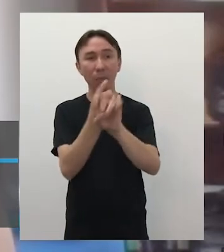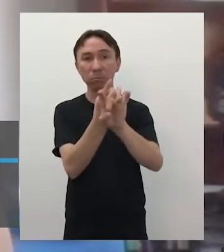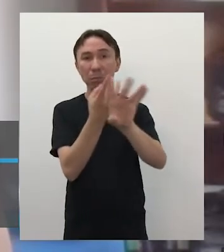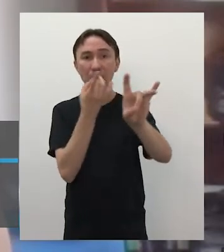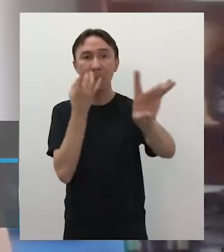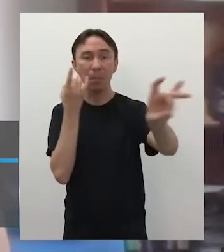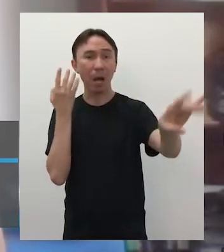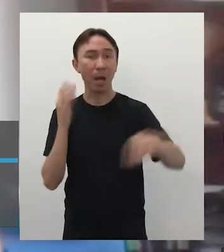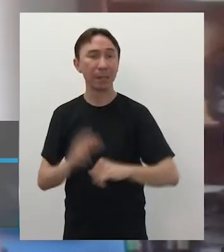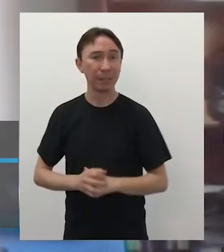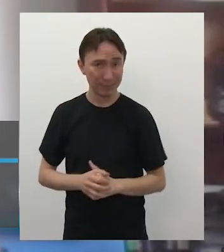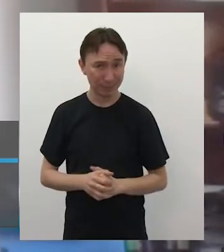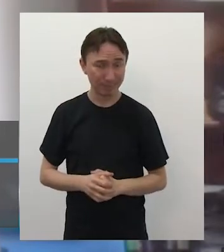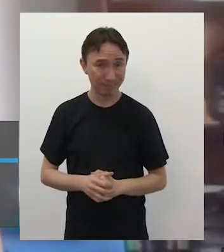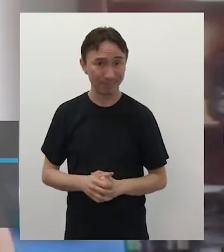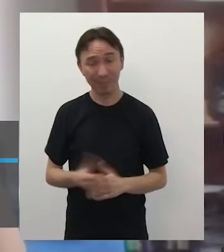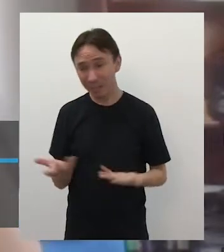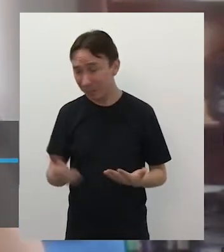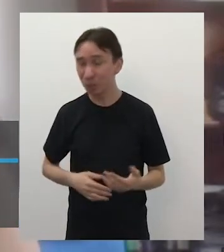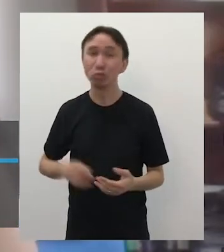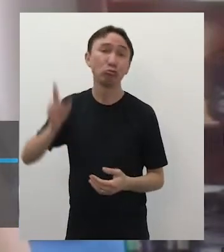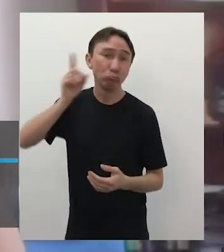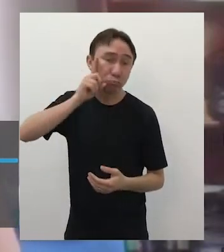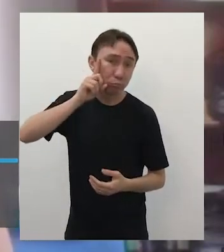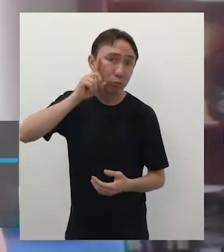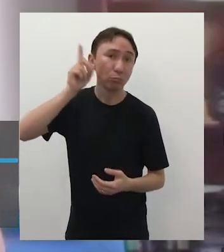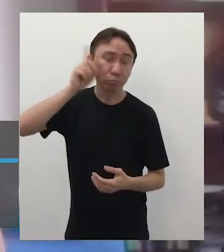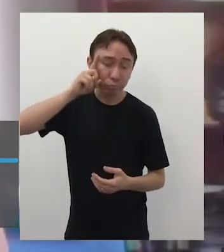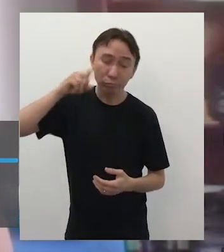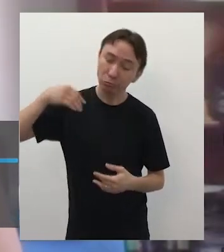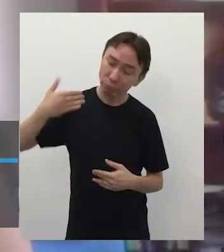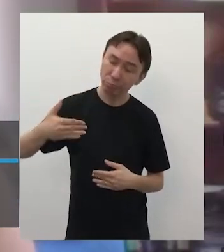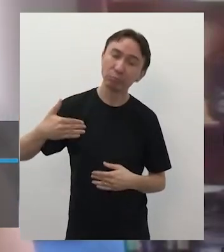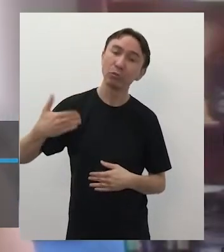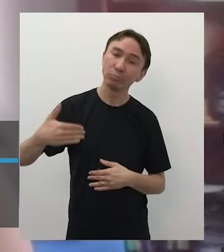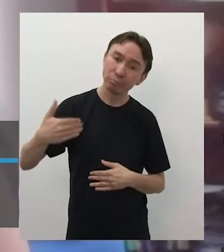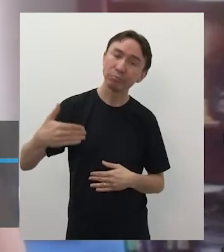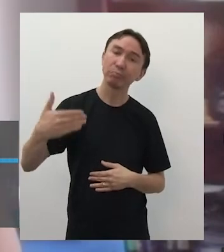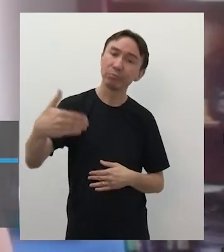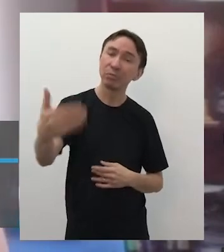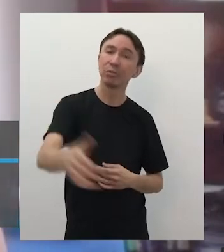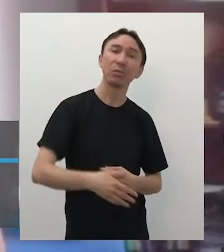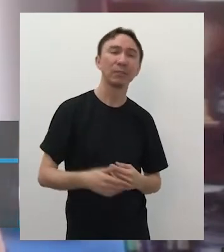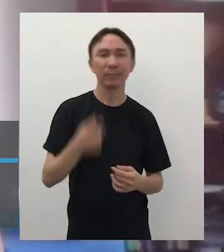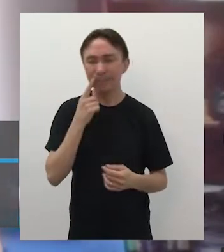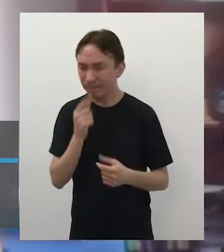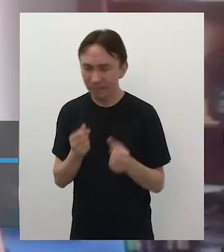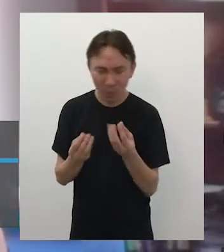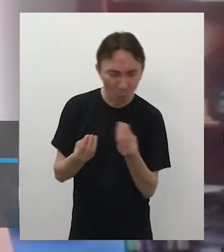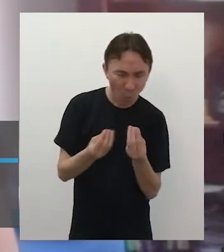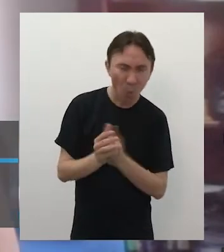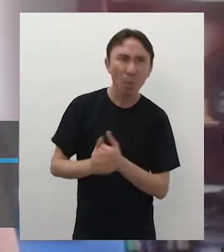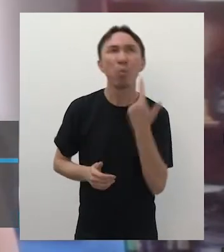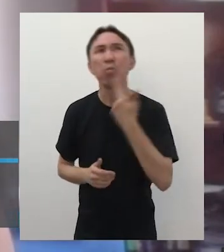abalada de alguma forma, e a autogestão, ela justamente veio, e aí muitas vezes as